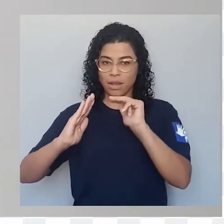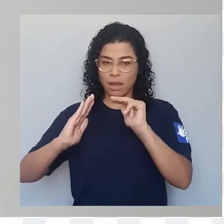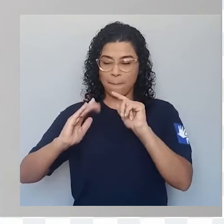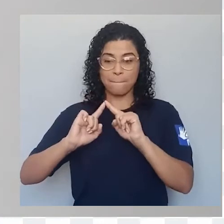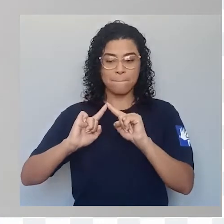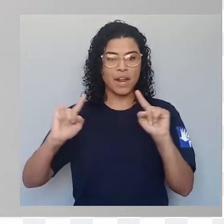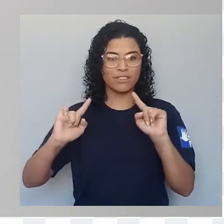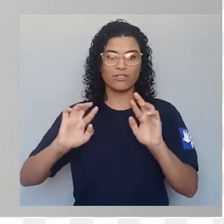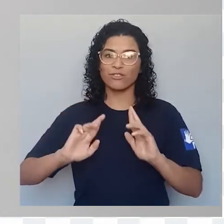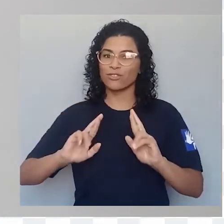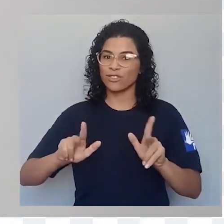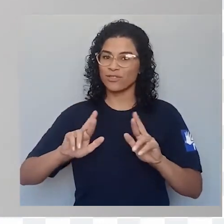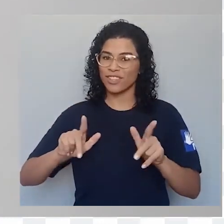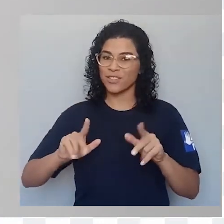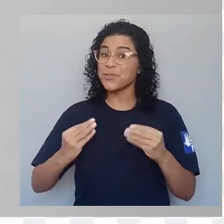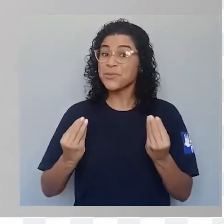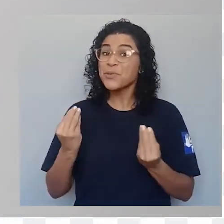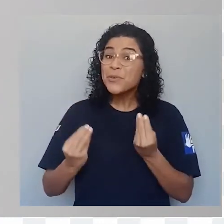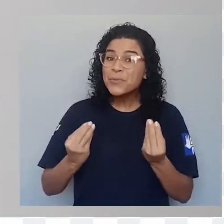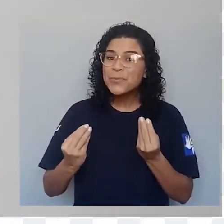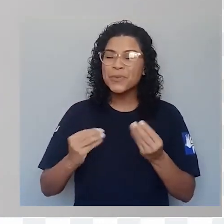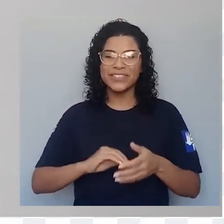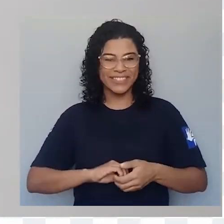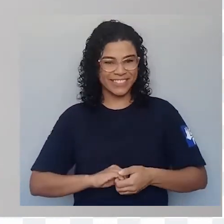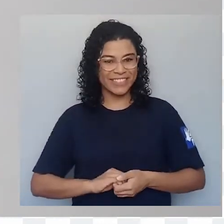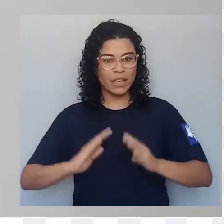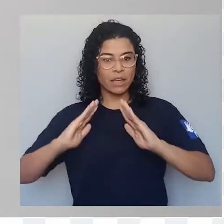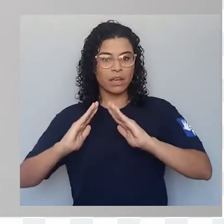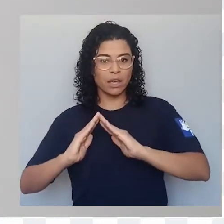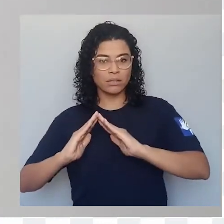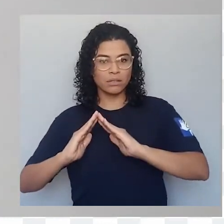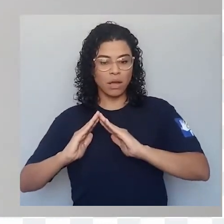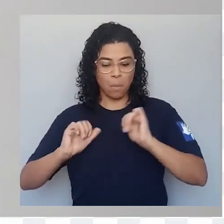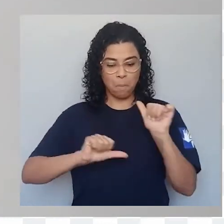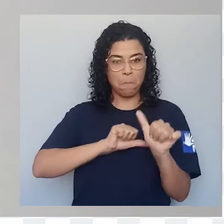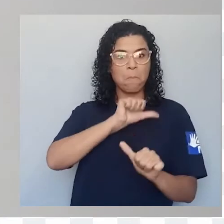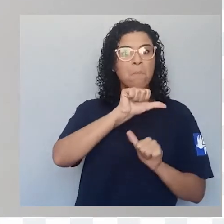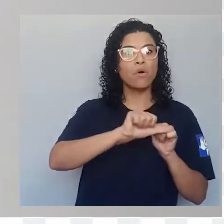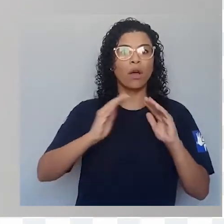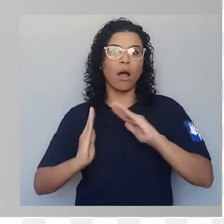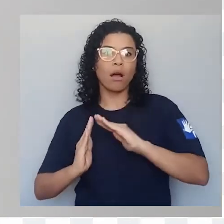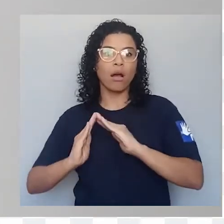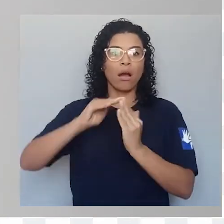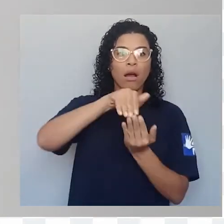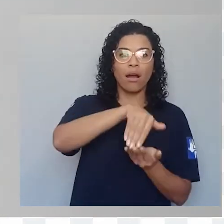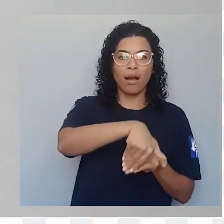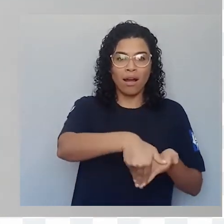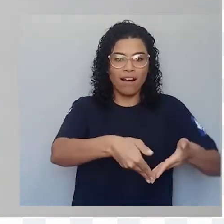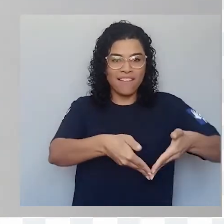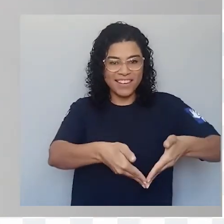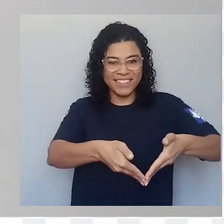Mas é uma casa diferente. Uma casa de cabeça para